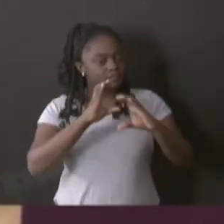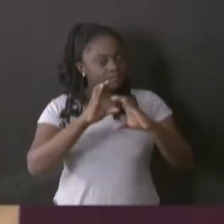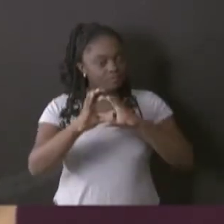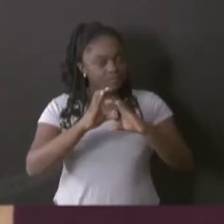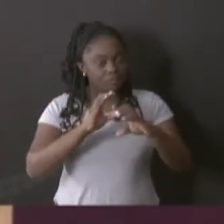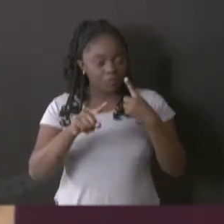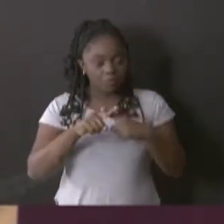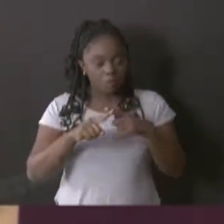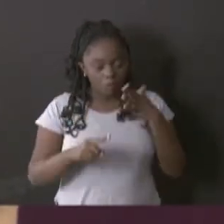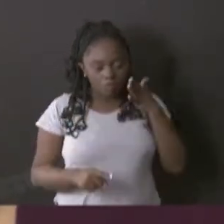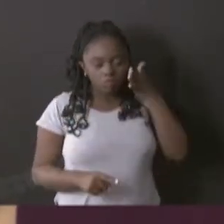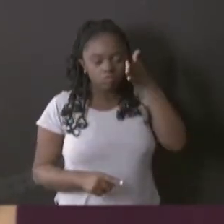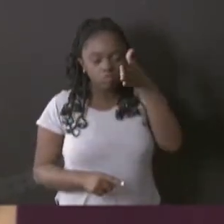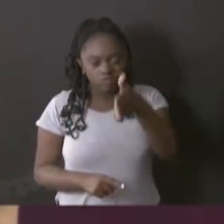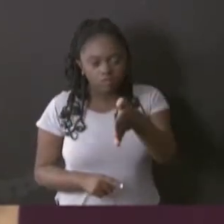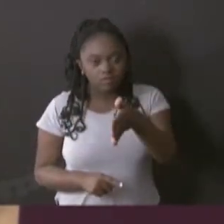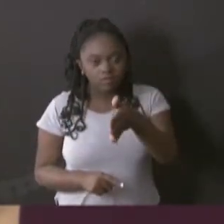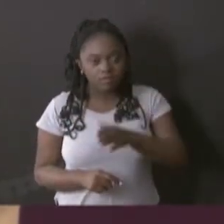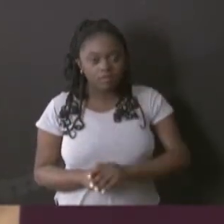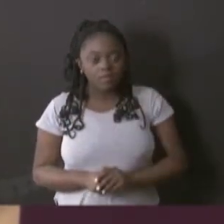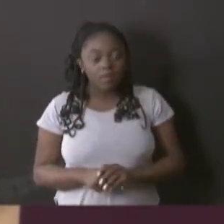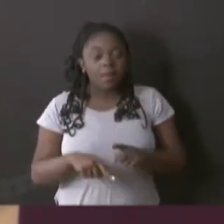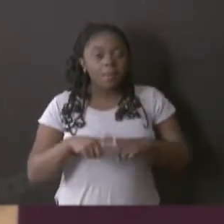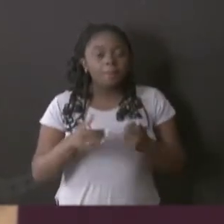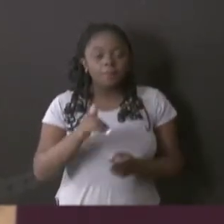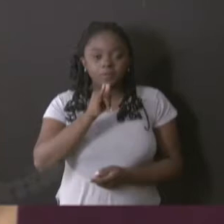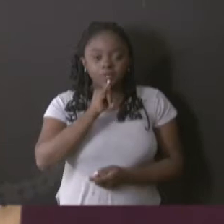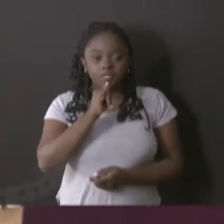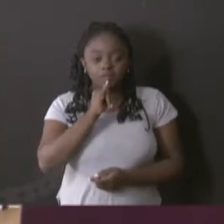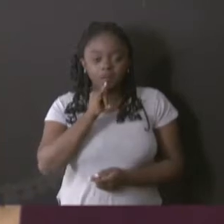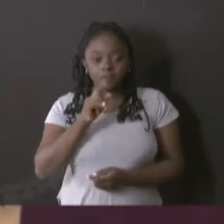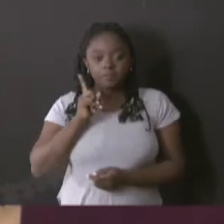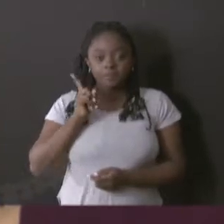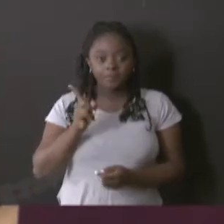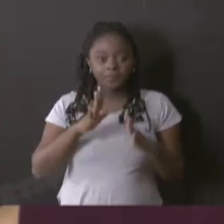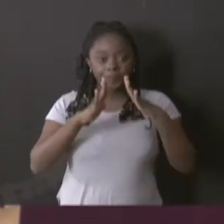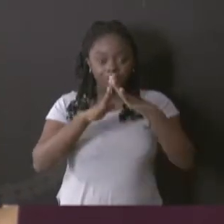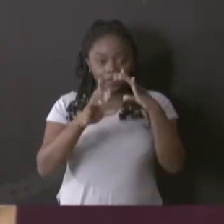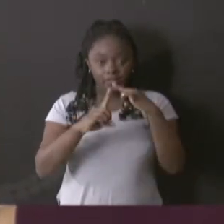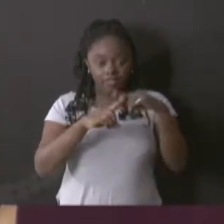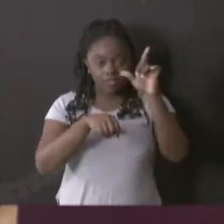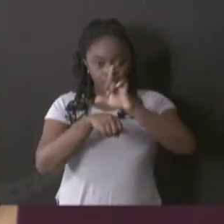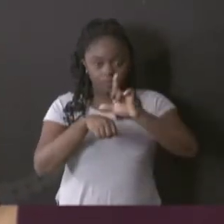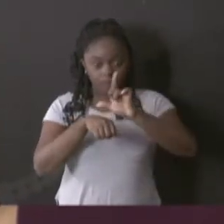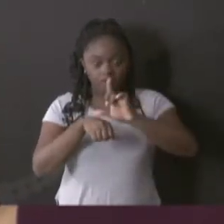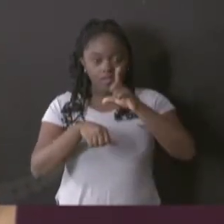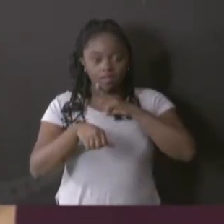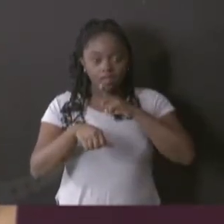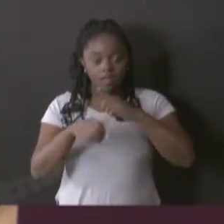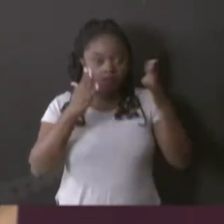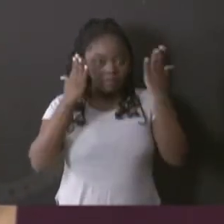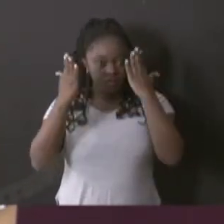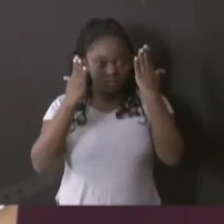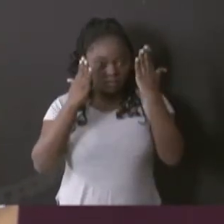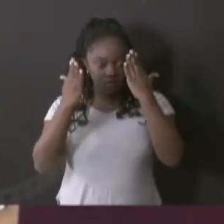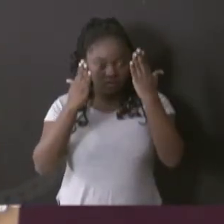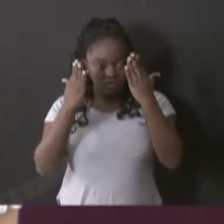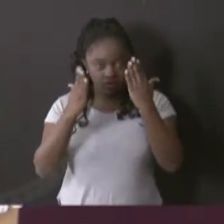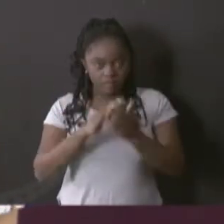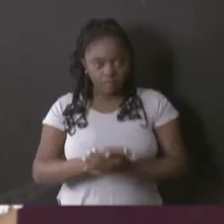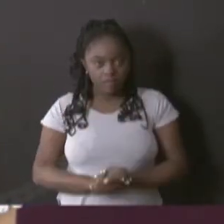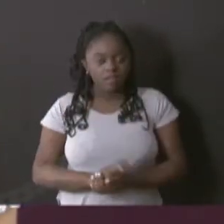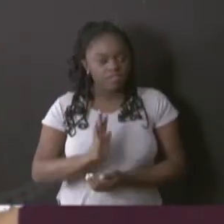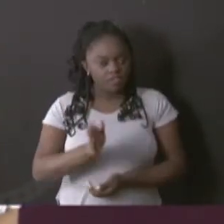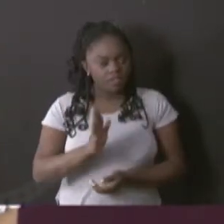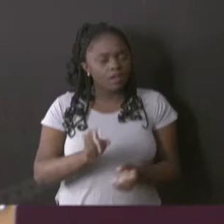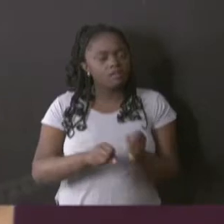né? É direto, uhum. né? Mas, por exemplo, lá na Igreja Batista da Lagoinha, nós temos uma psicóloga, que é psicóloga há